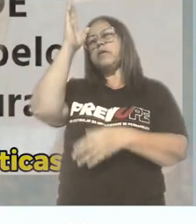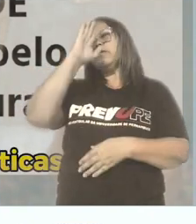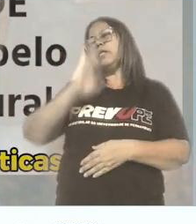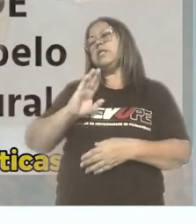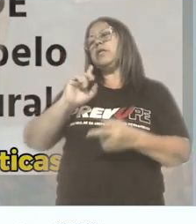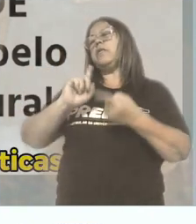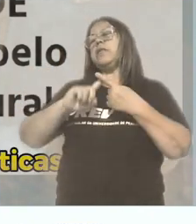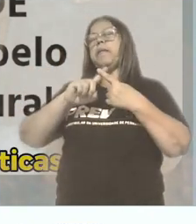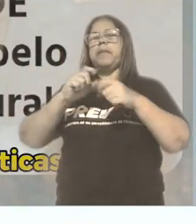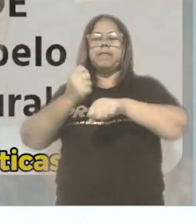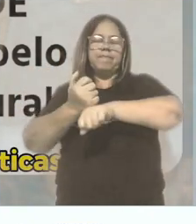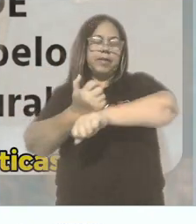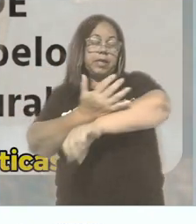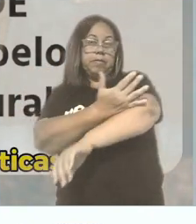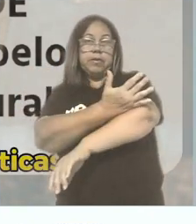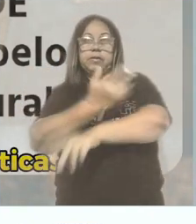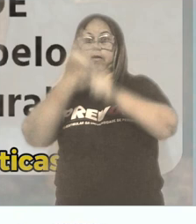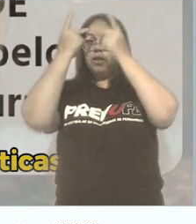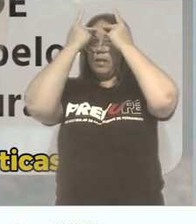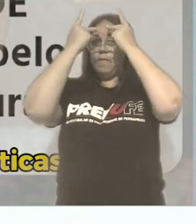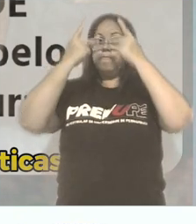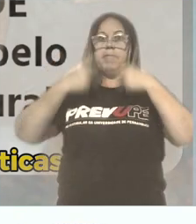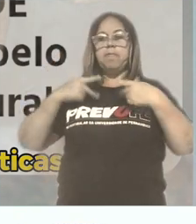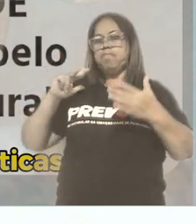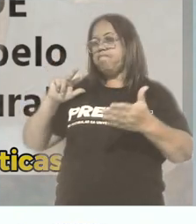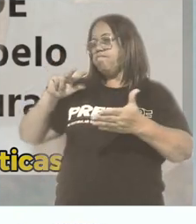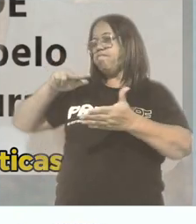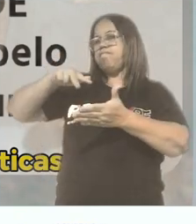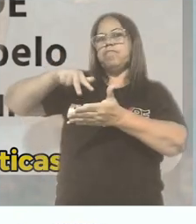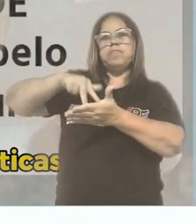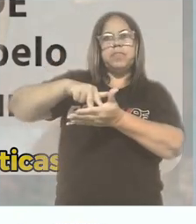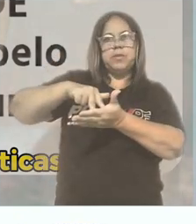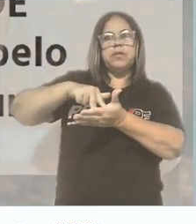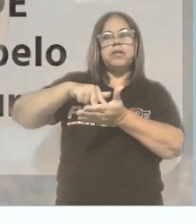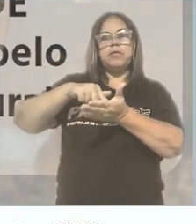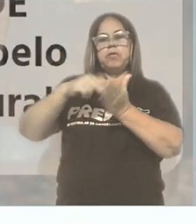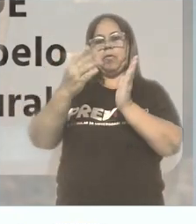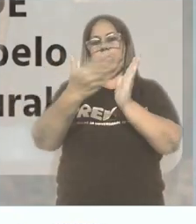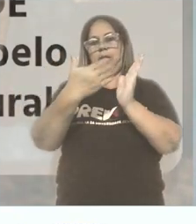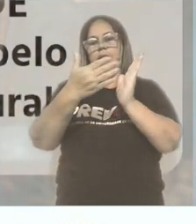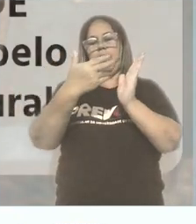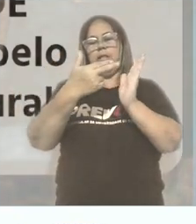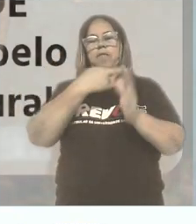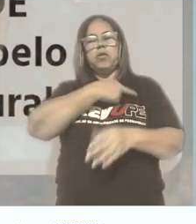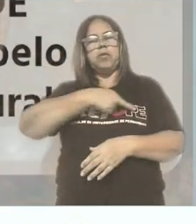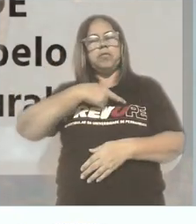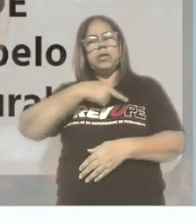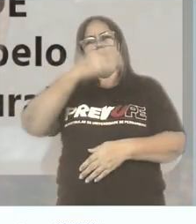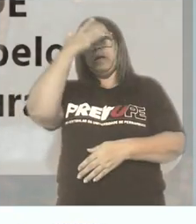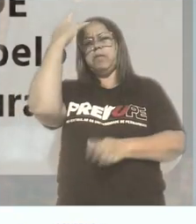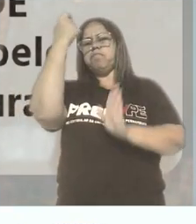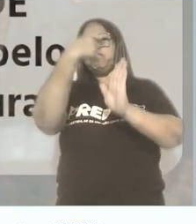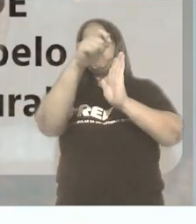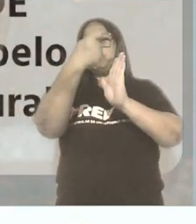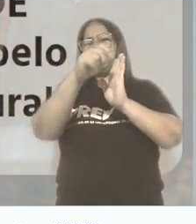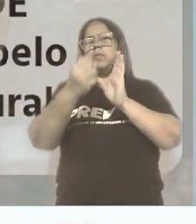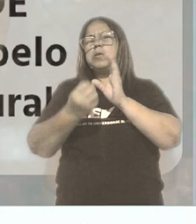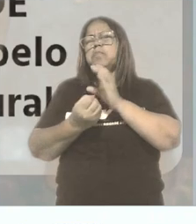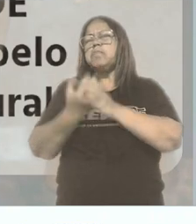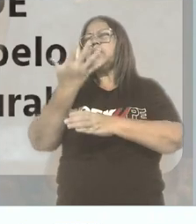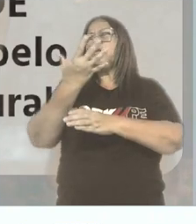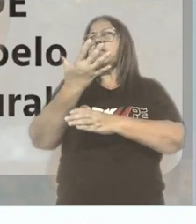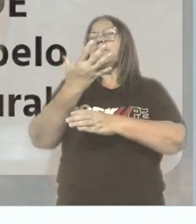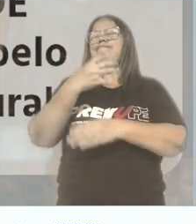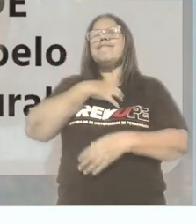emoções humanas foram protagonistas nas obras românticas os Escritores exploraram sentimentos como amor